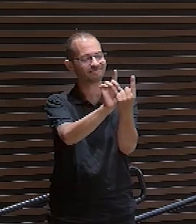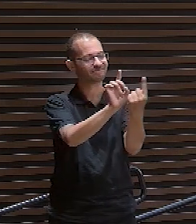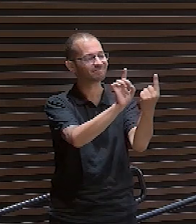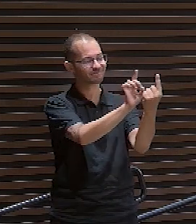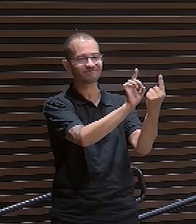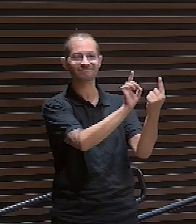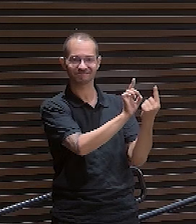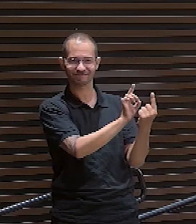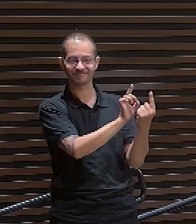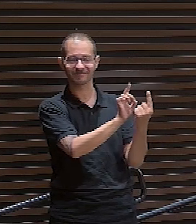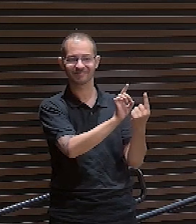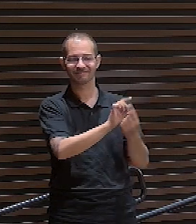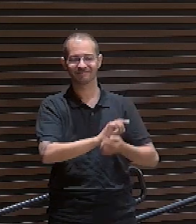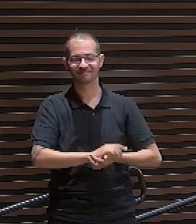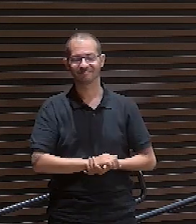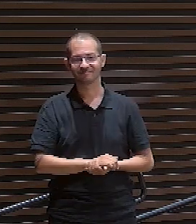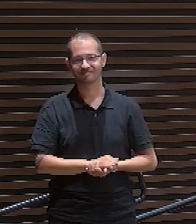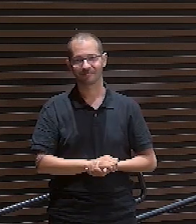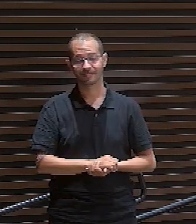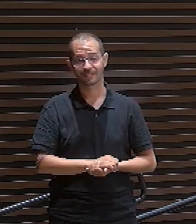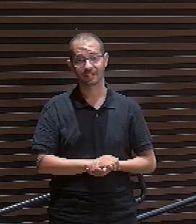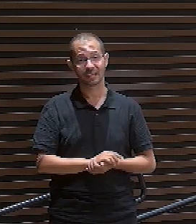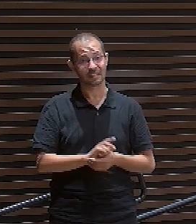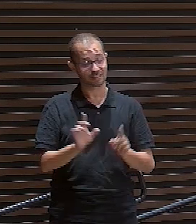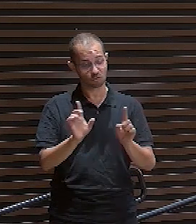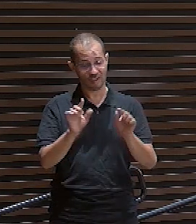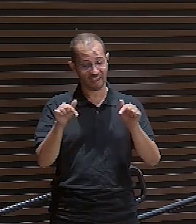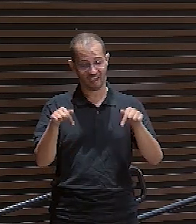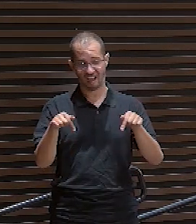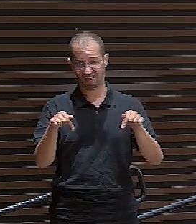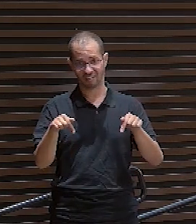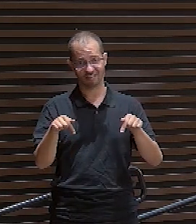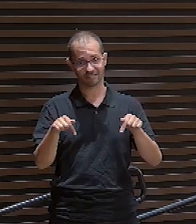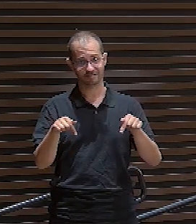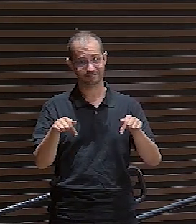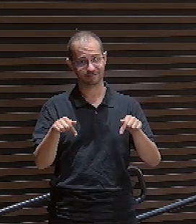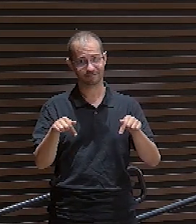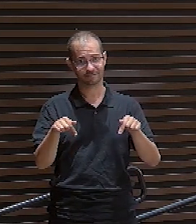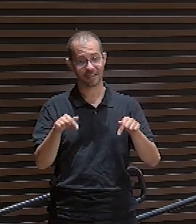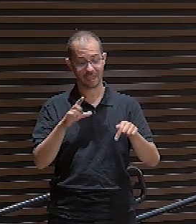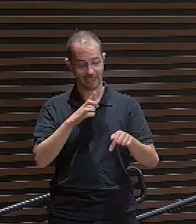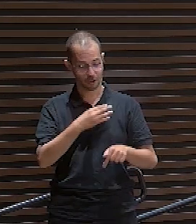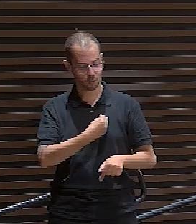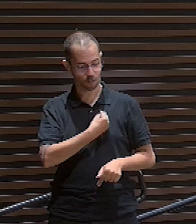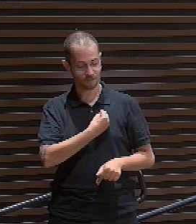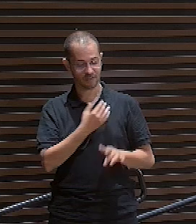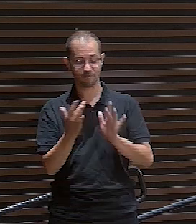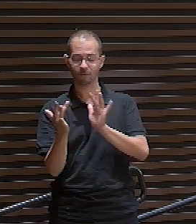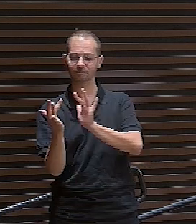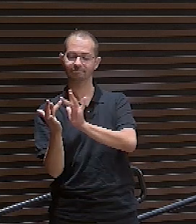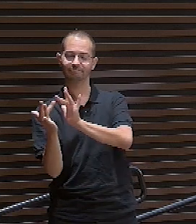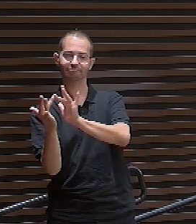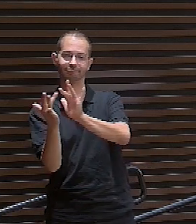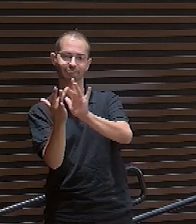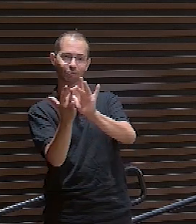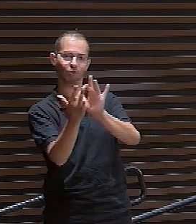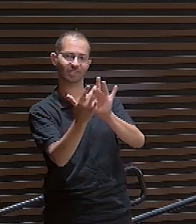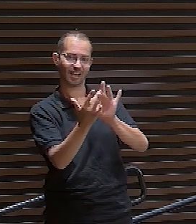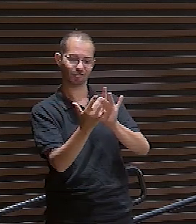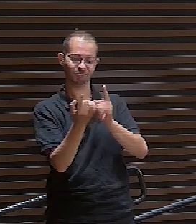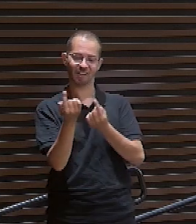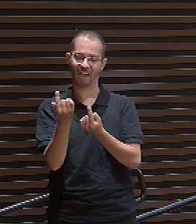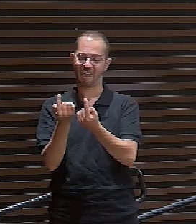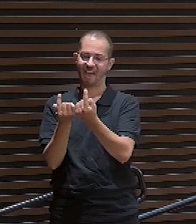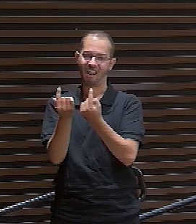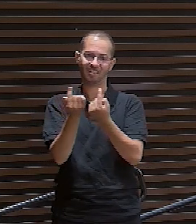Isso é uma figura de linguagem. Não é aqui, é no convívio cotidiano, é na relação